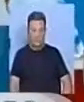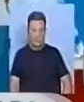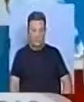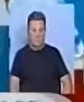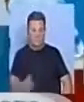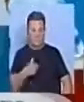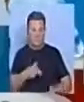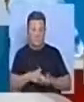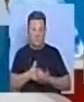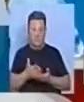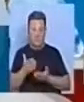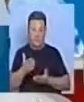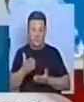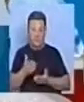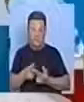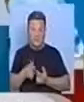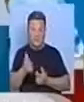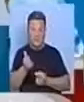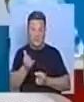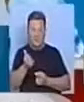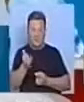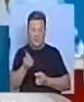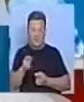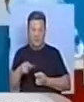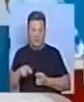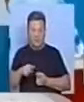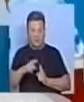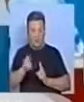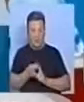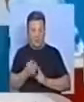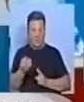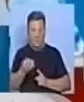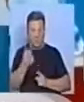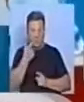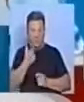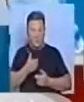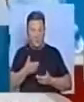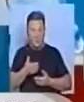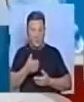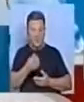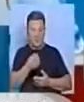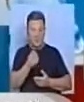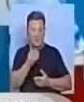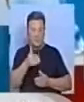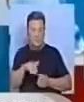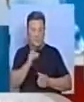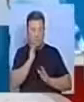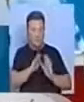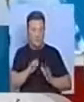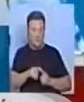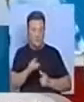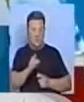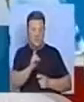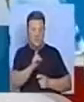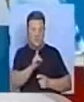Estou à espera da sim, a Bienal de Cerveira, que este ano apresenta 600 participantes na exposição, nesta Vila do